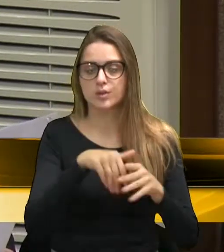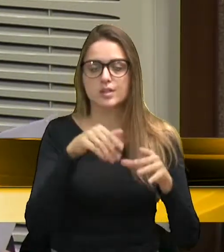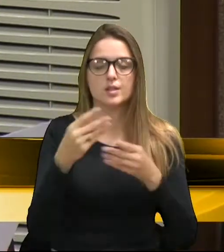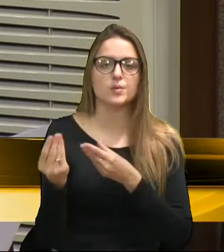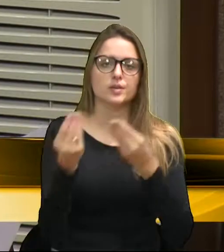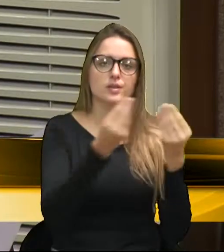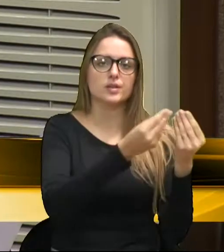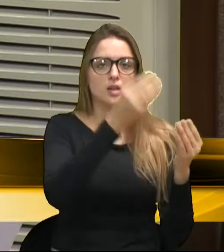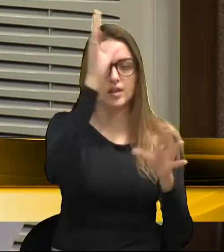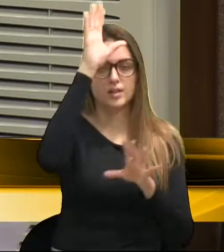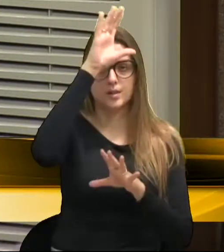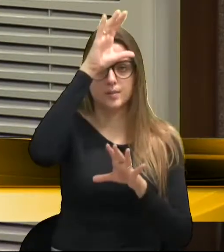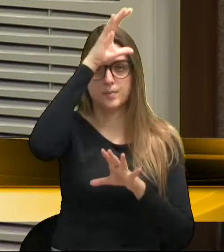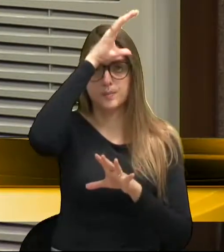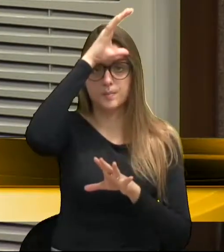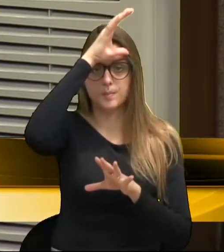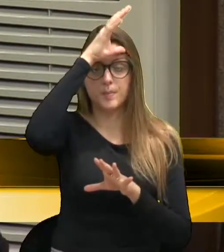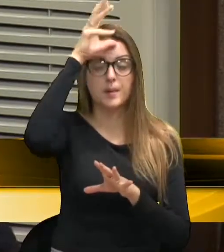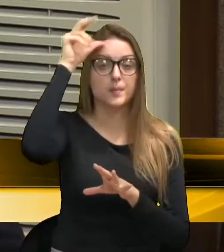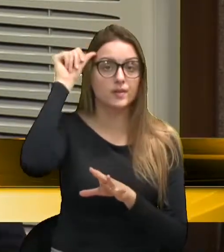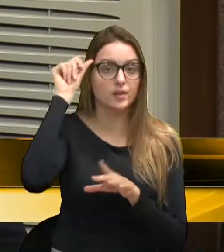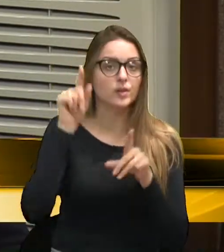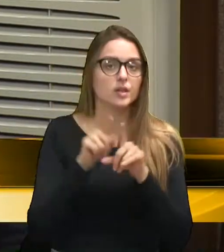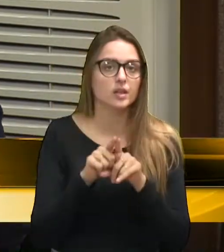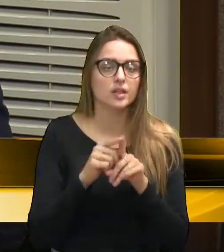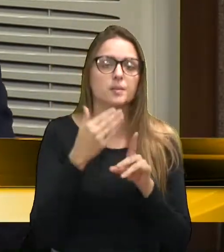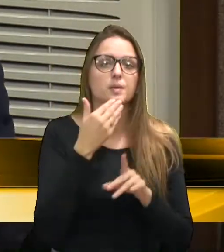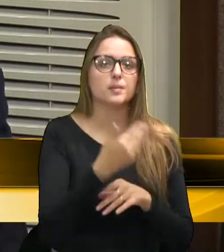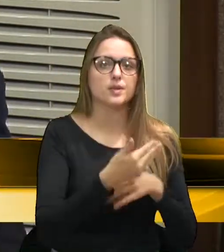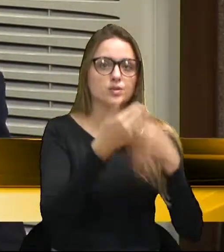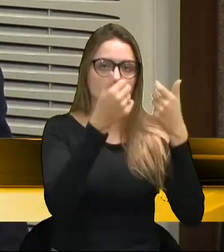Executivo Municipal o seguinte pedido de informações.